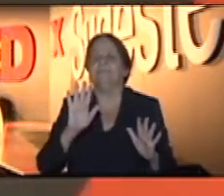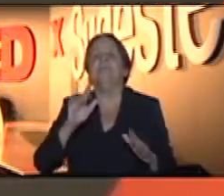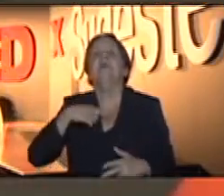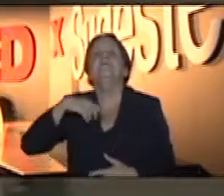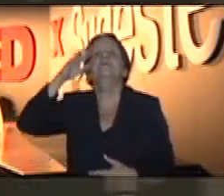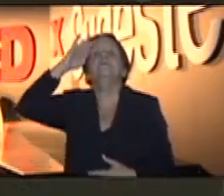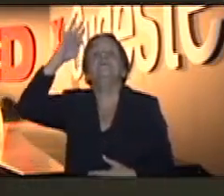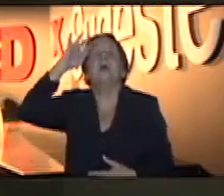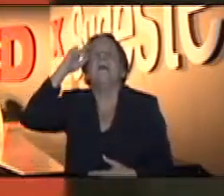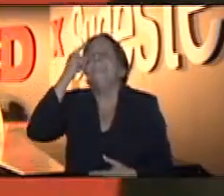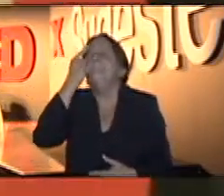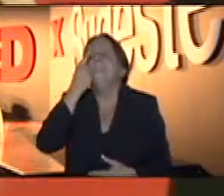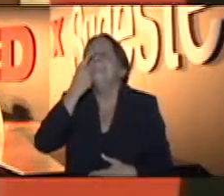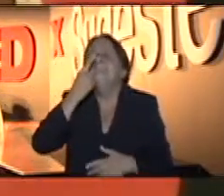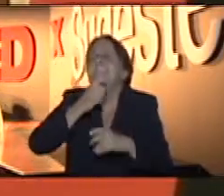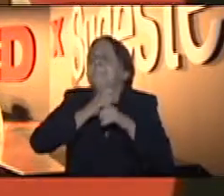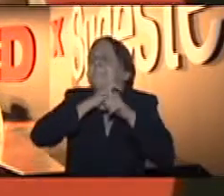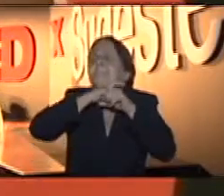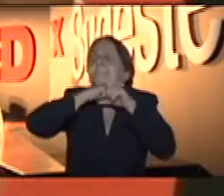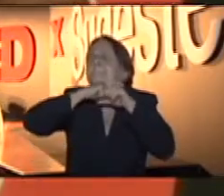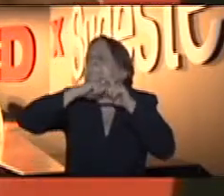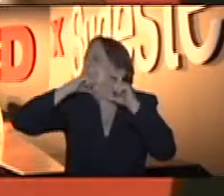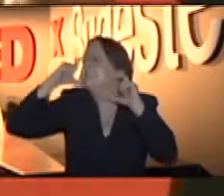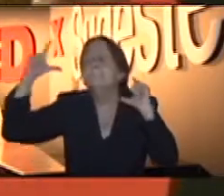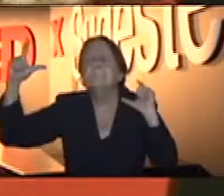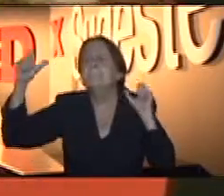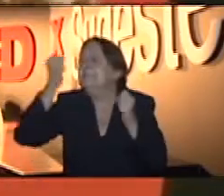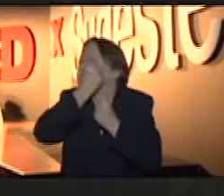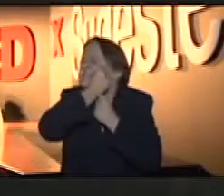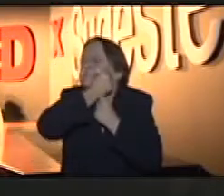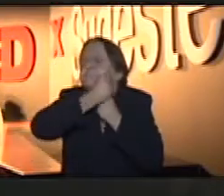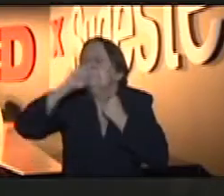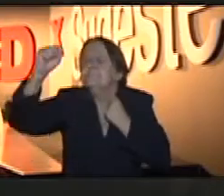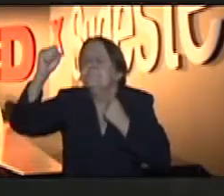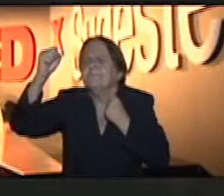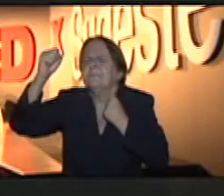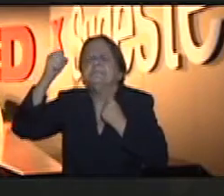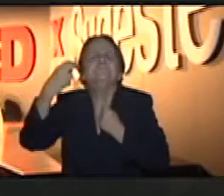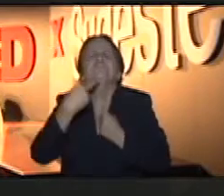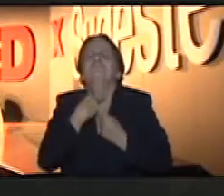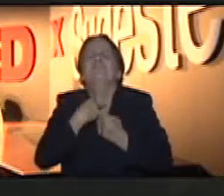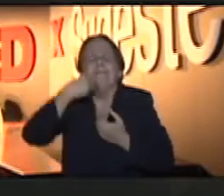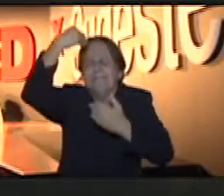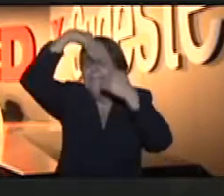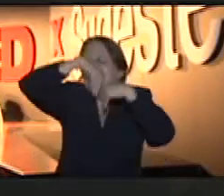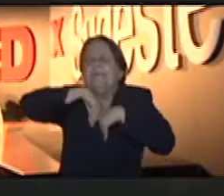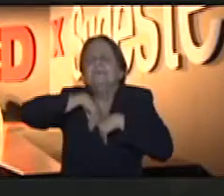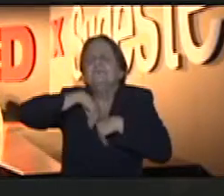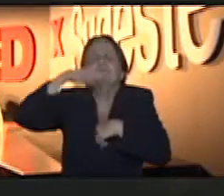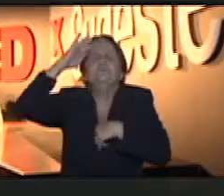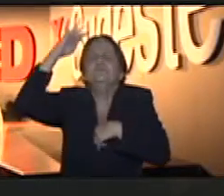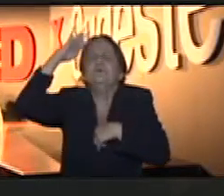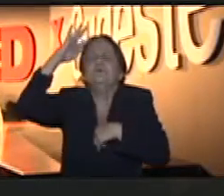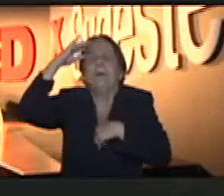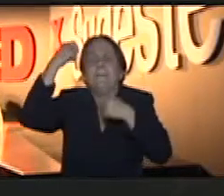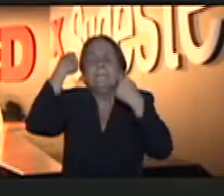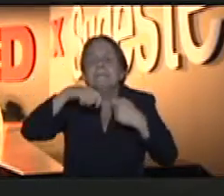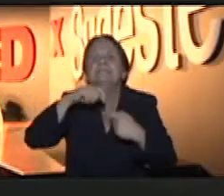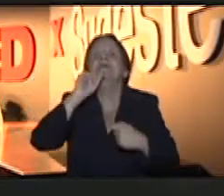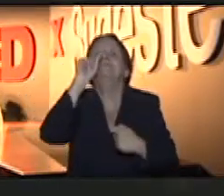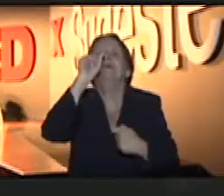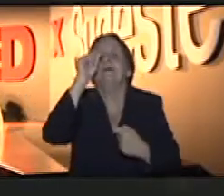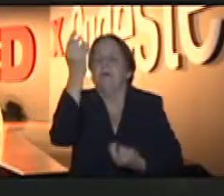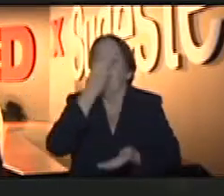sonhar uma coisa grande bem grande tão grande que não cabe dentro de nós não cabe dentro de nós nós precisamos